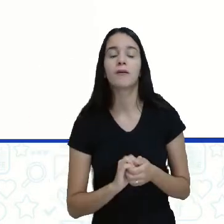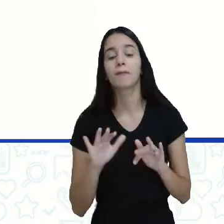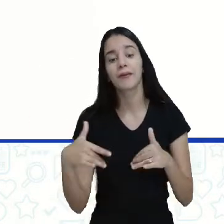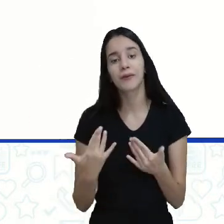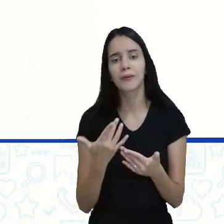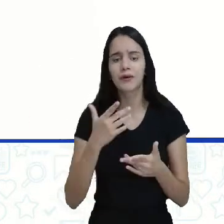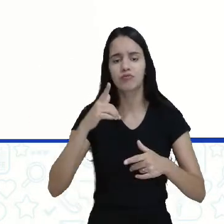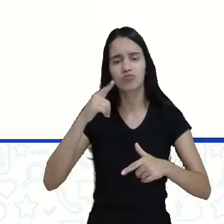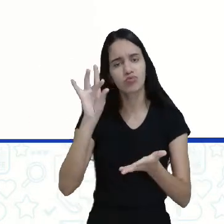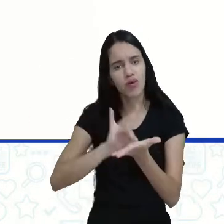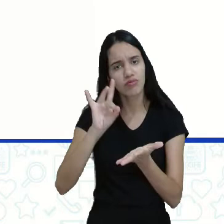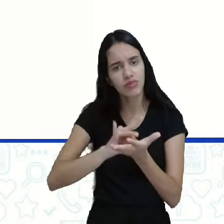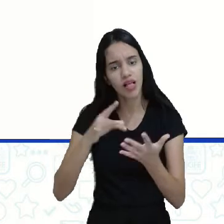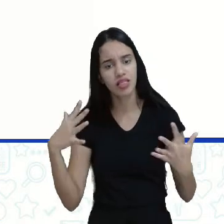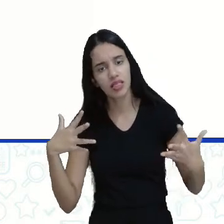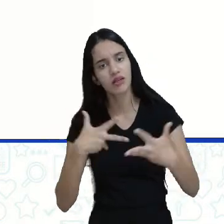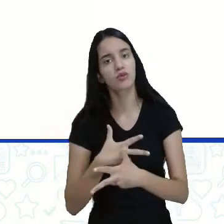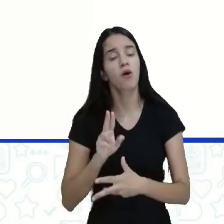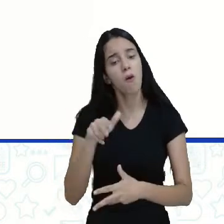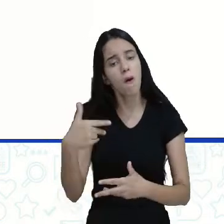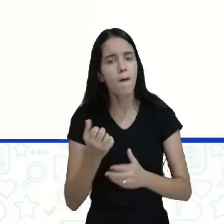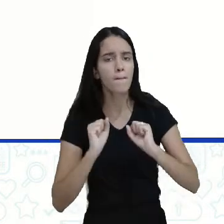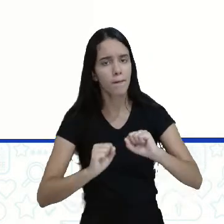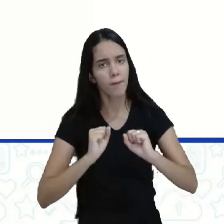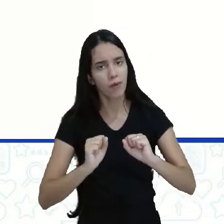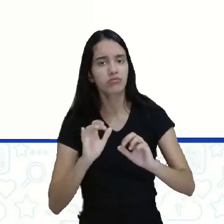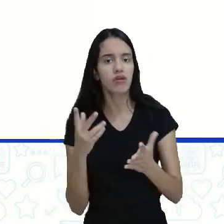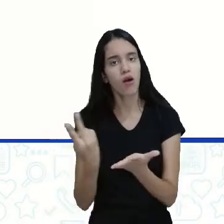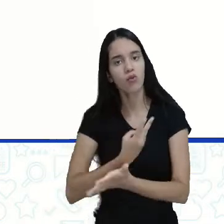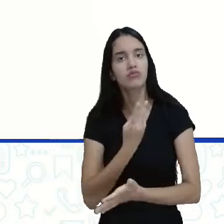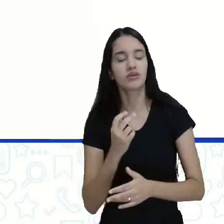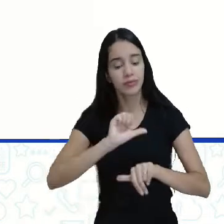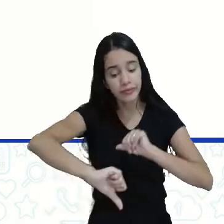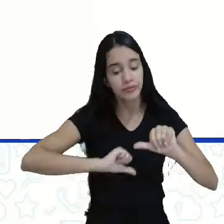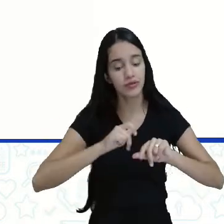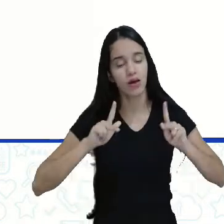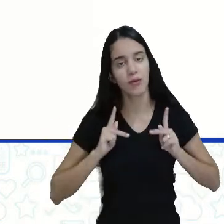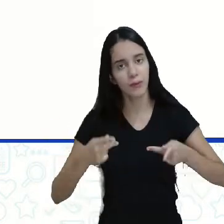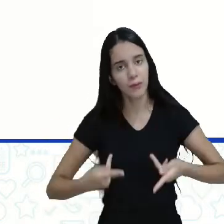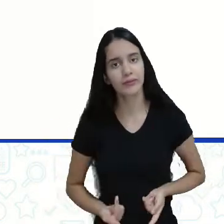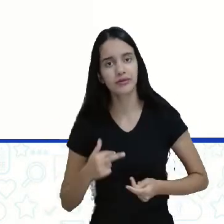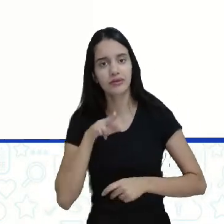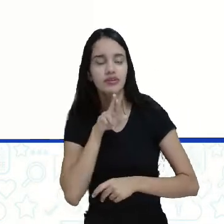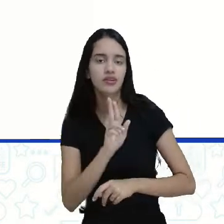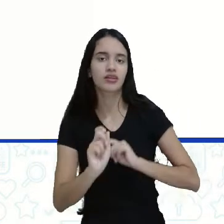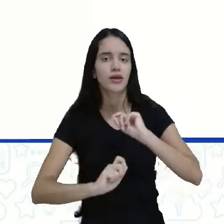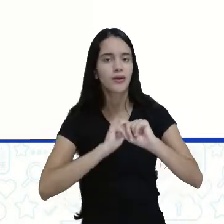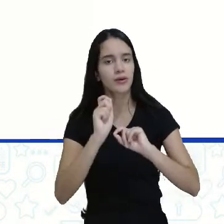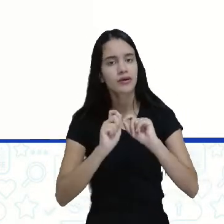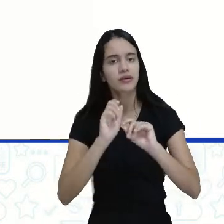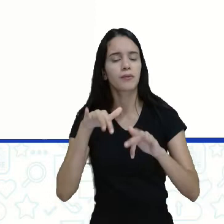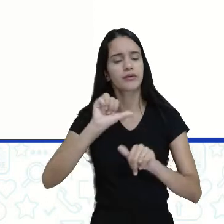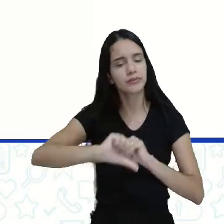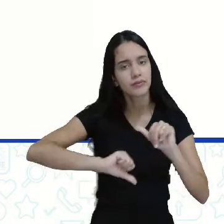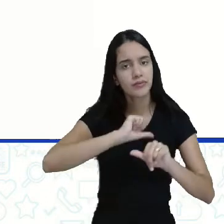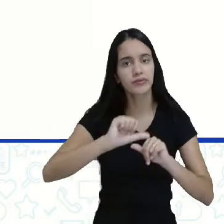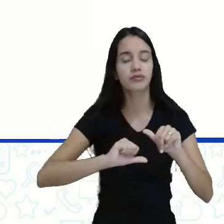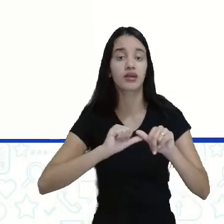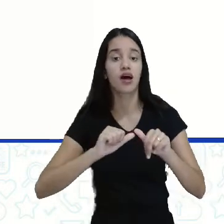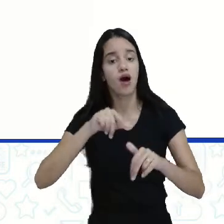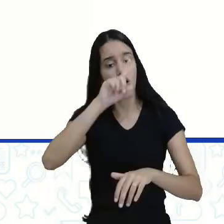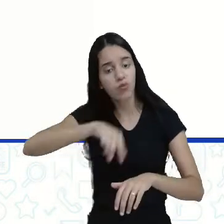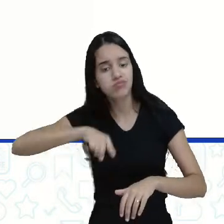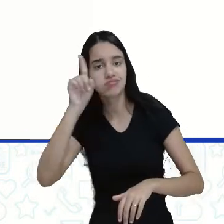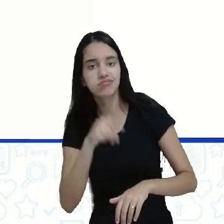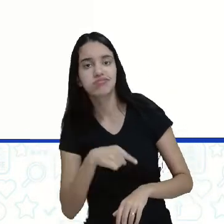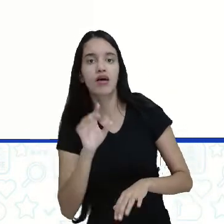Muitos desses fatos são naturais ou podem acontecer por interferência humana. O resultado é que mutações podem deletar ou mudar nucleotídeos. Eles podem